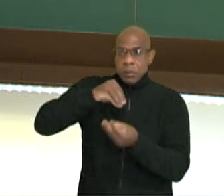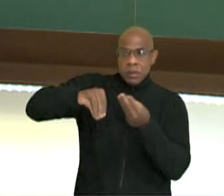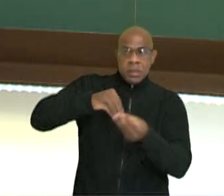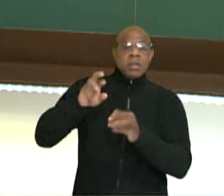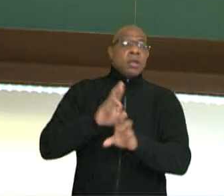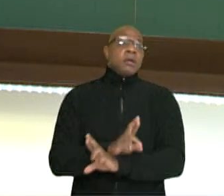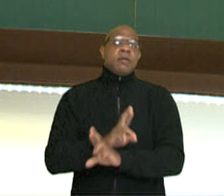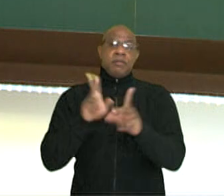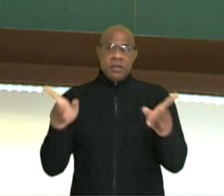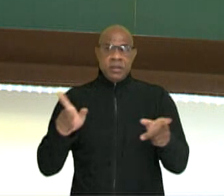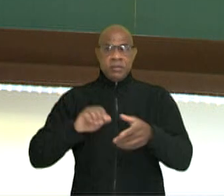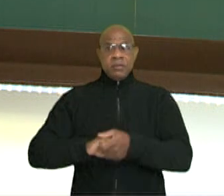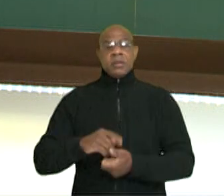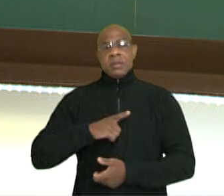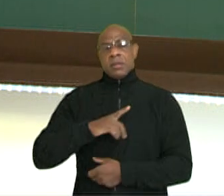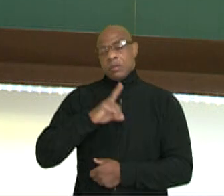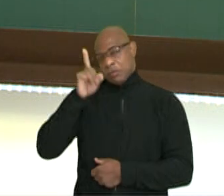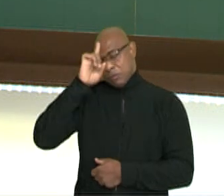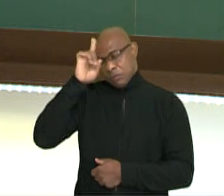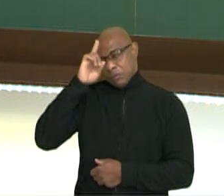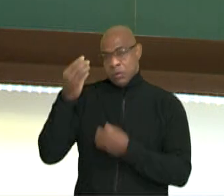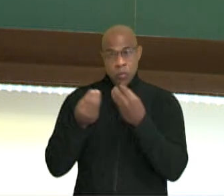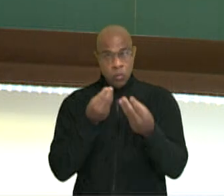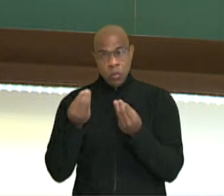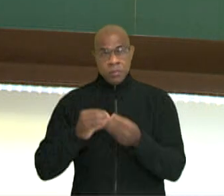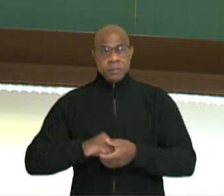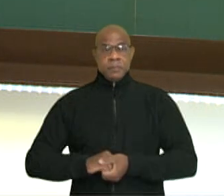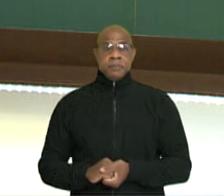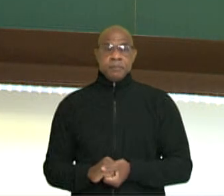nossos cotidiano, aí no nosso dia a dia.